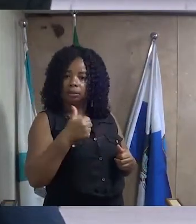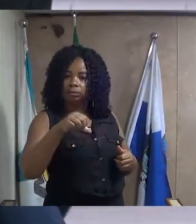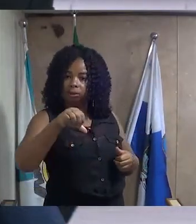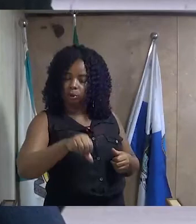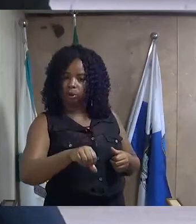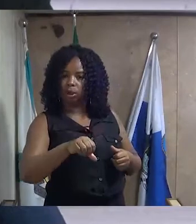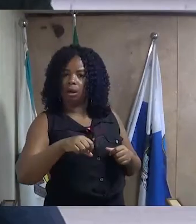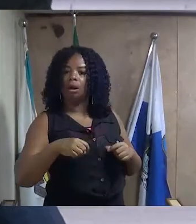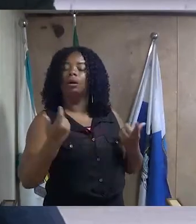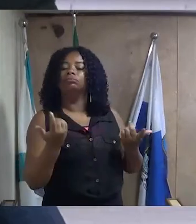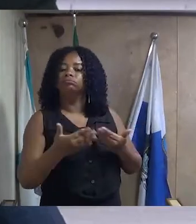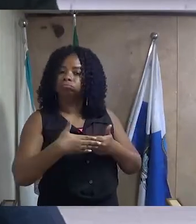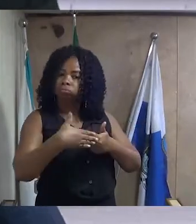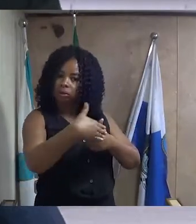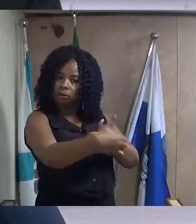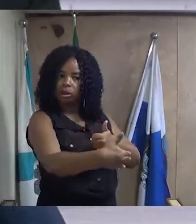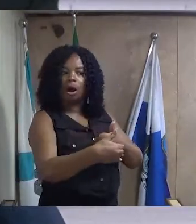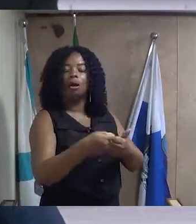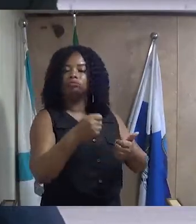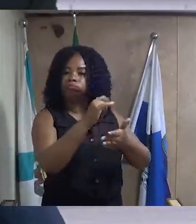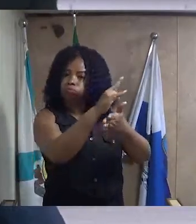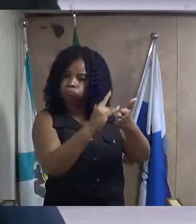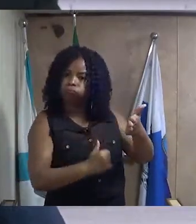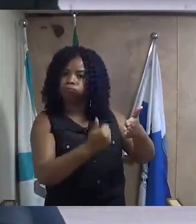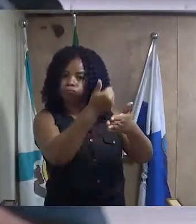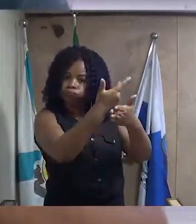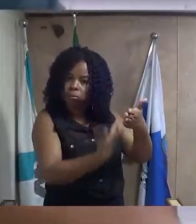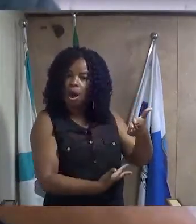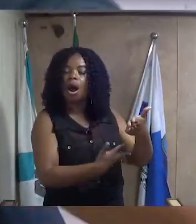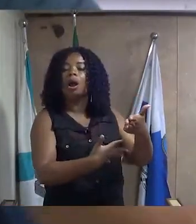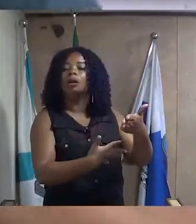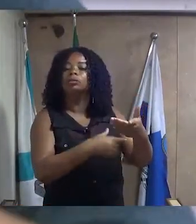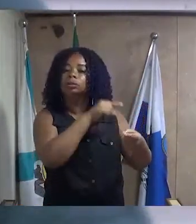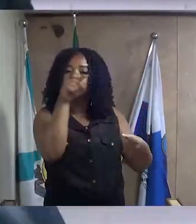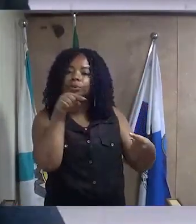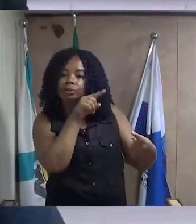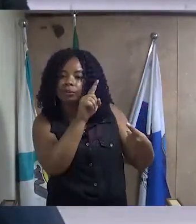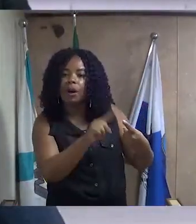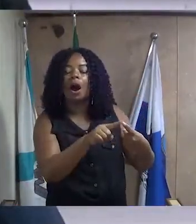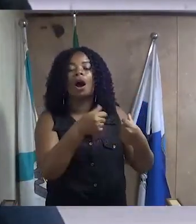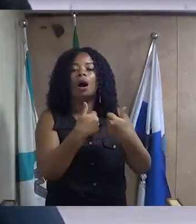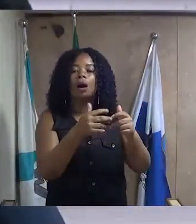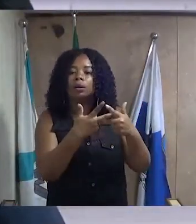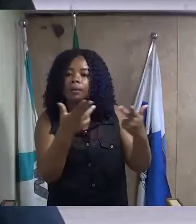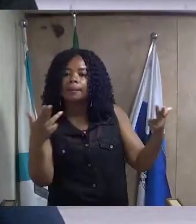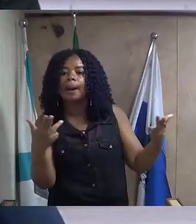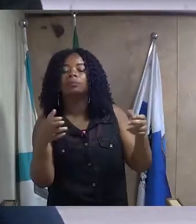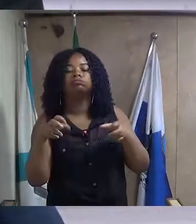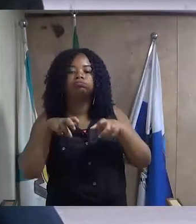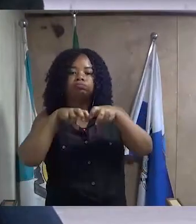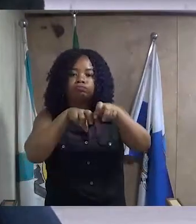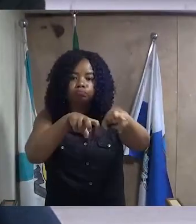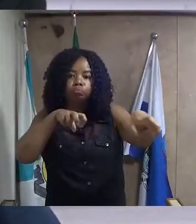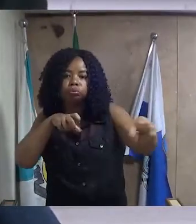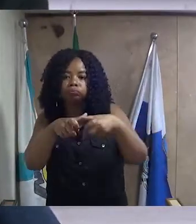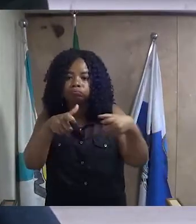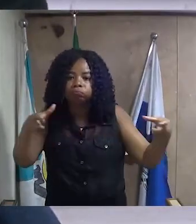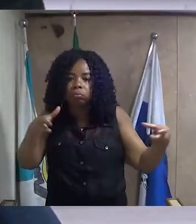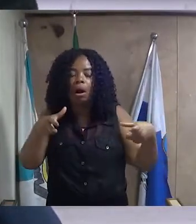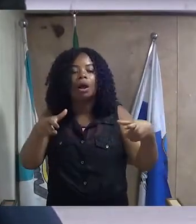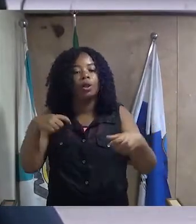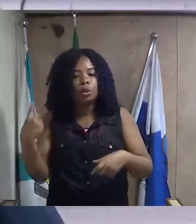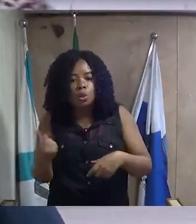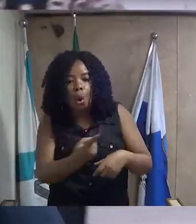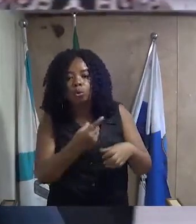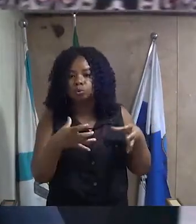legislatura vai ser pautada exclusivamente em cima desse transporte massa, para nós estar, de uma